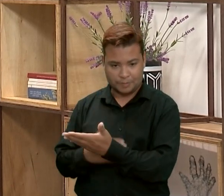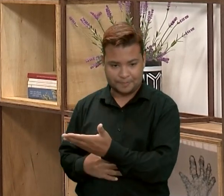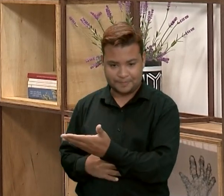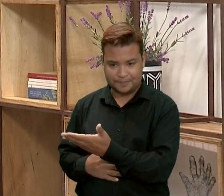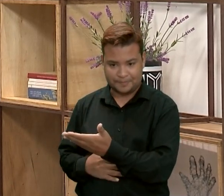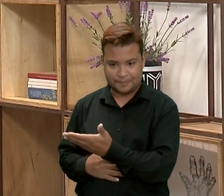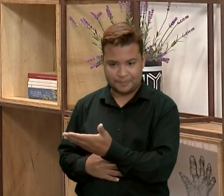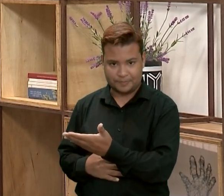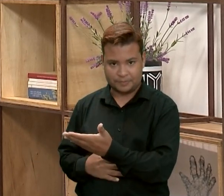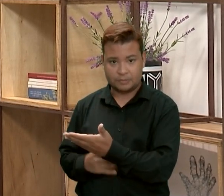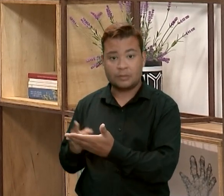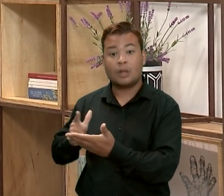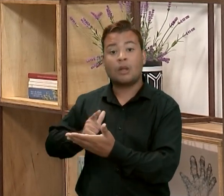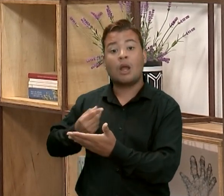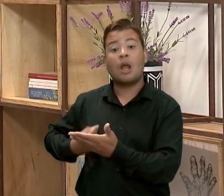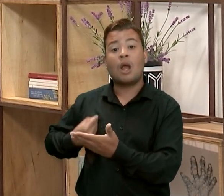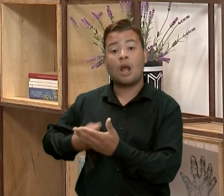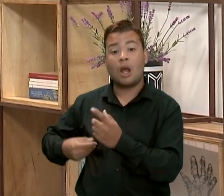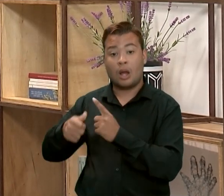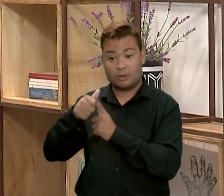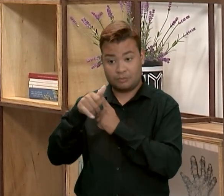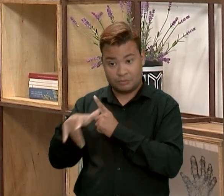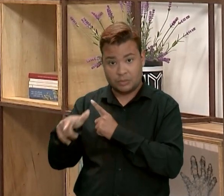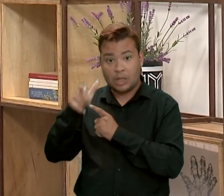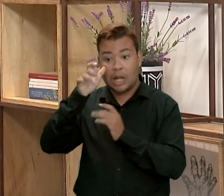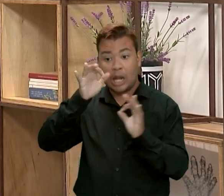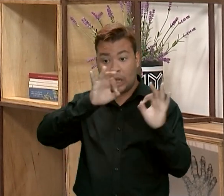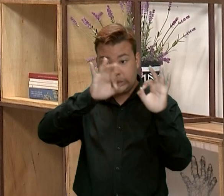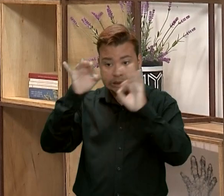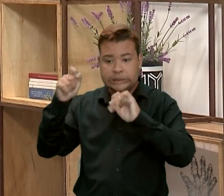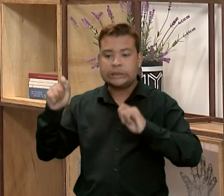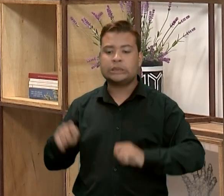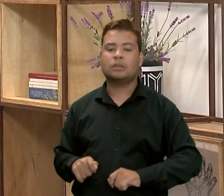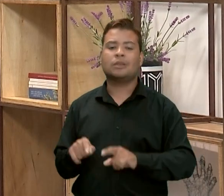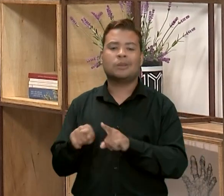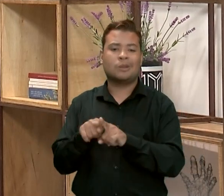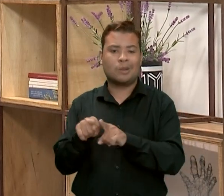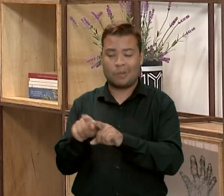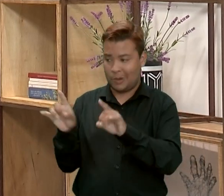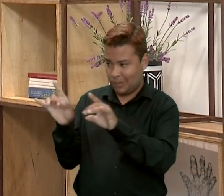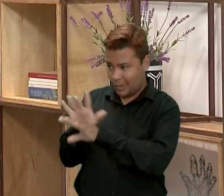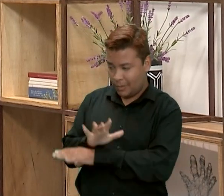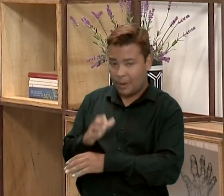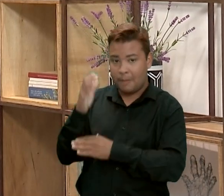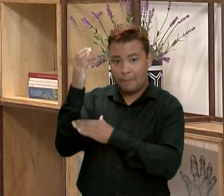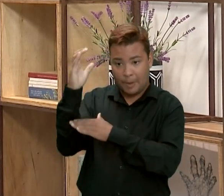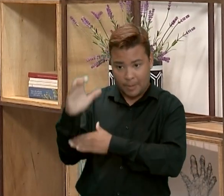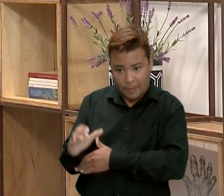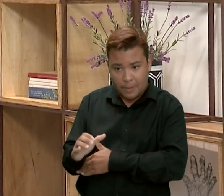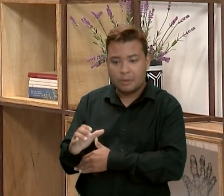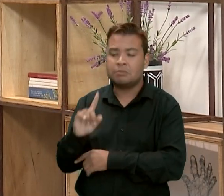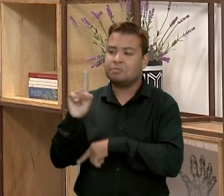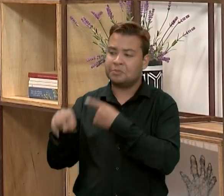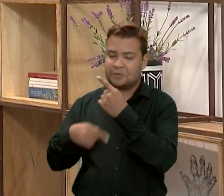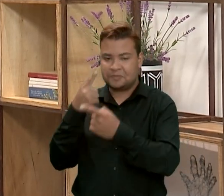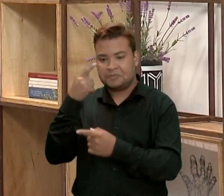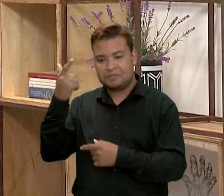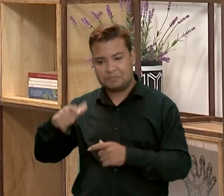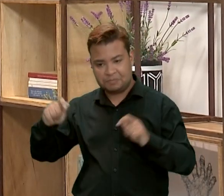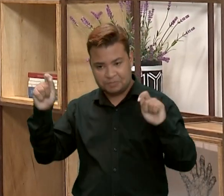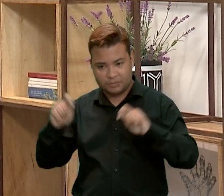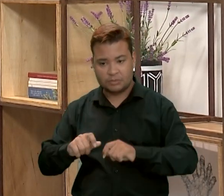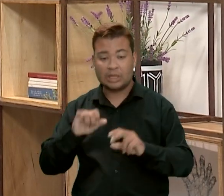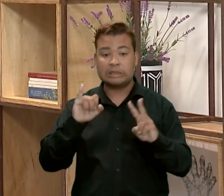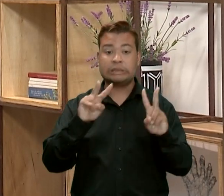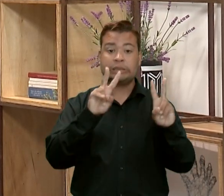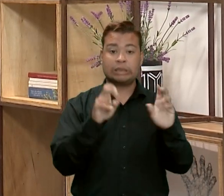você faz a transmissão ao vivo, você vê a transmissão ao vivo e deixa todos os programas disponíveis também. Se quiser sugerir alguma